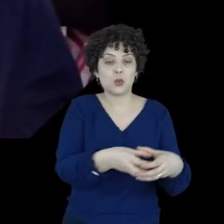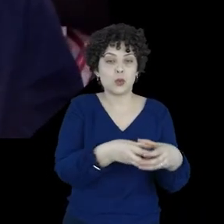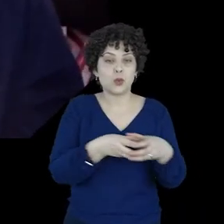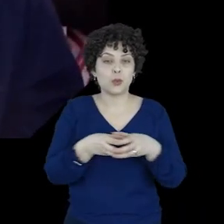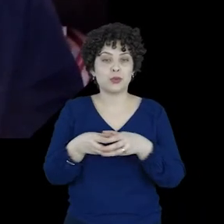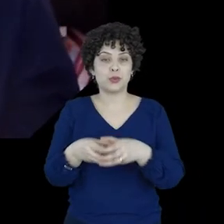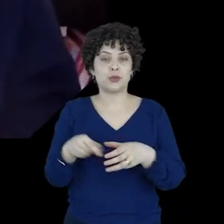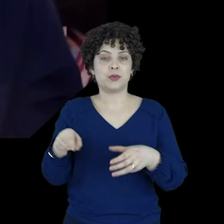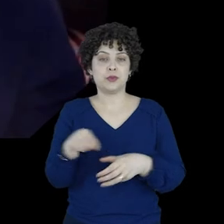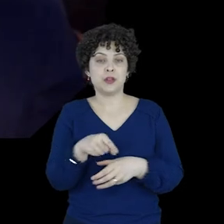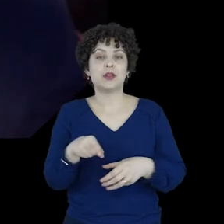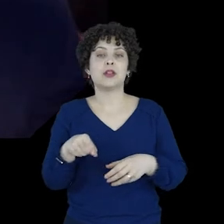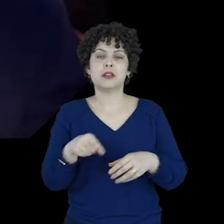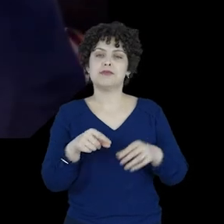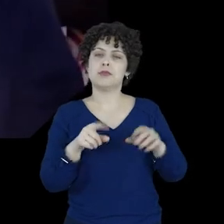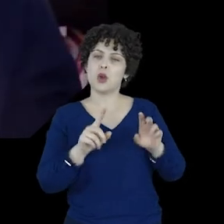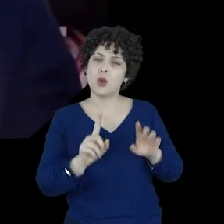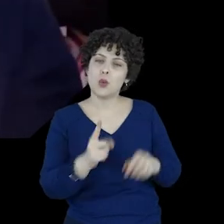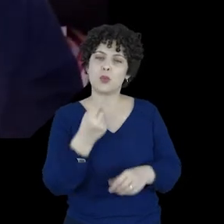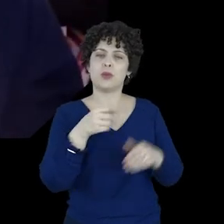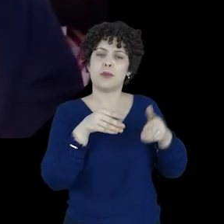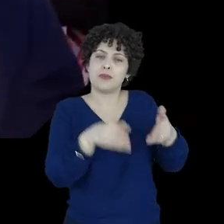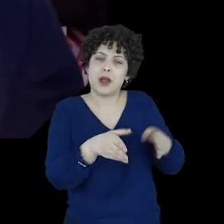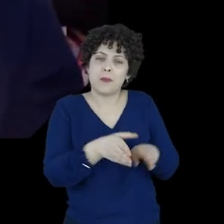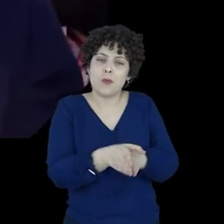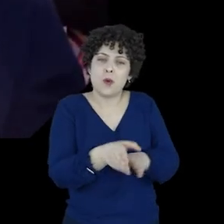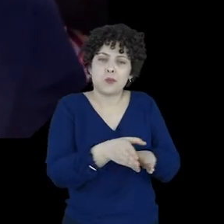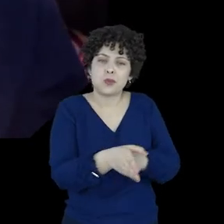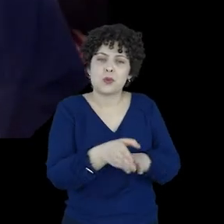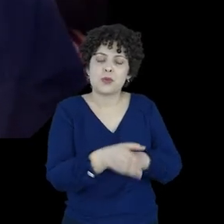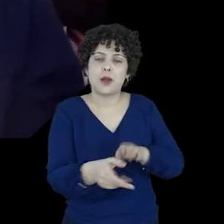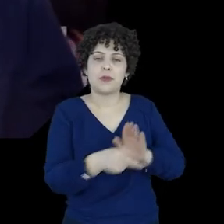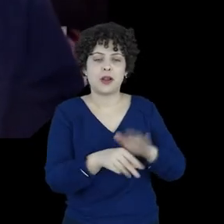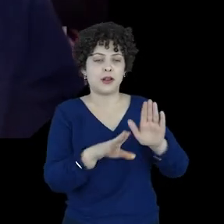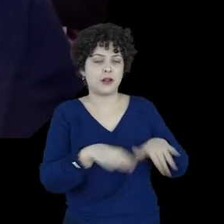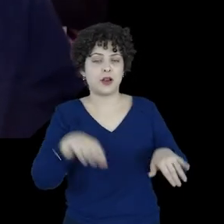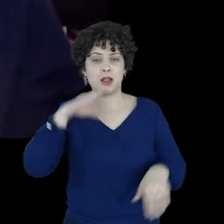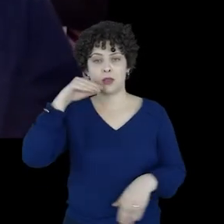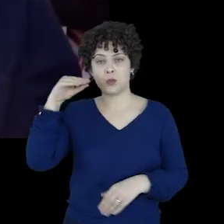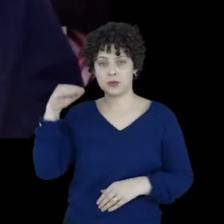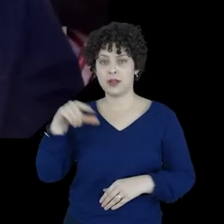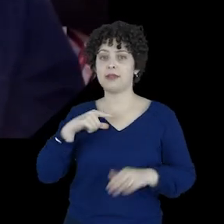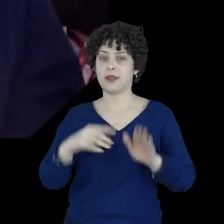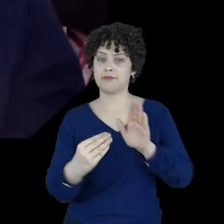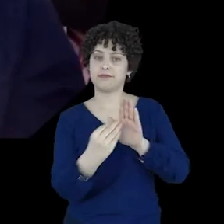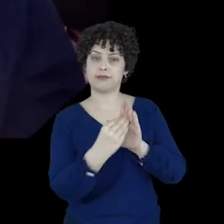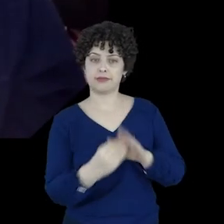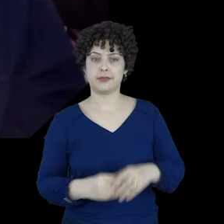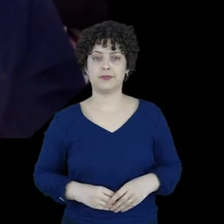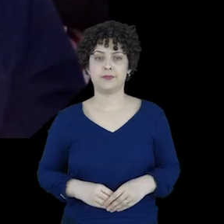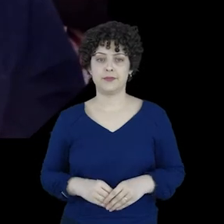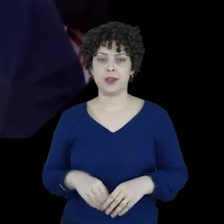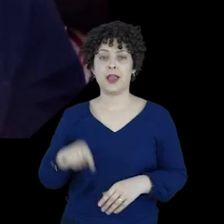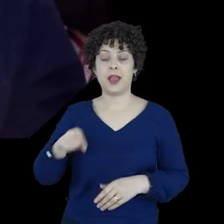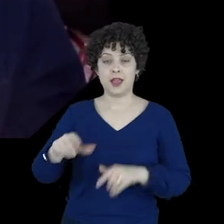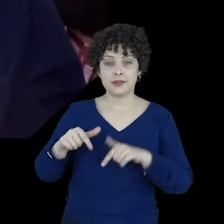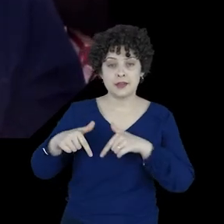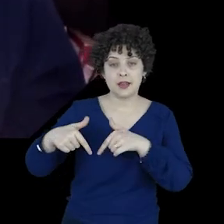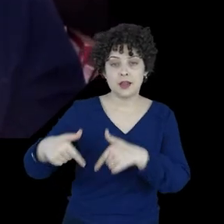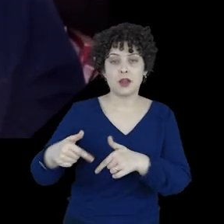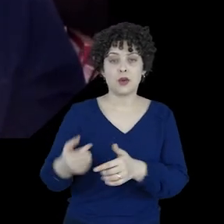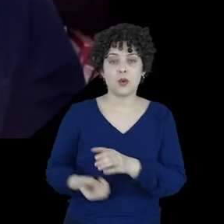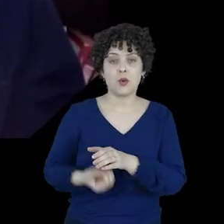-representados e fazer uma especificação em especial para crianças e adolescentes. Essa